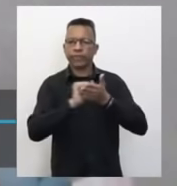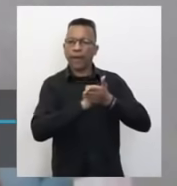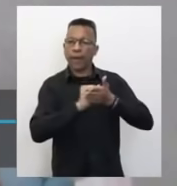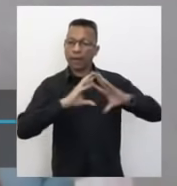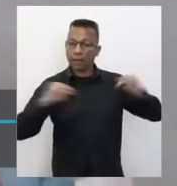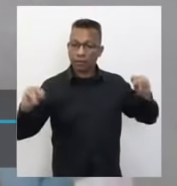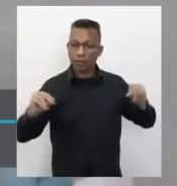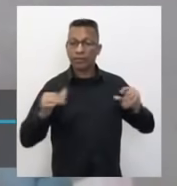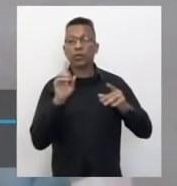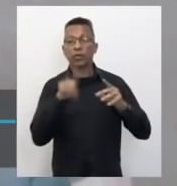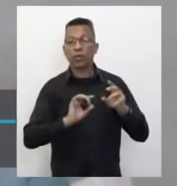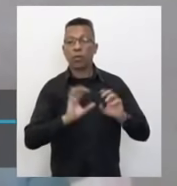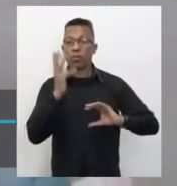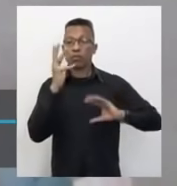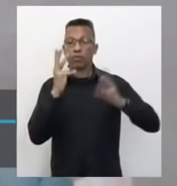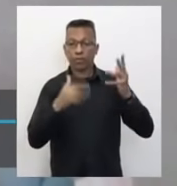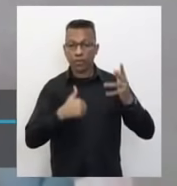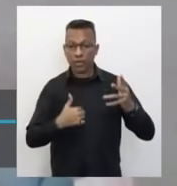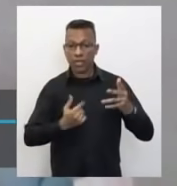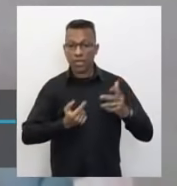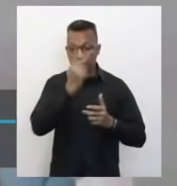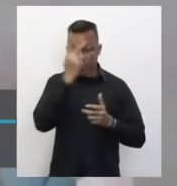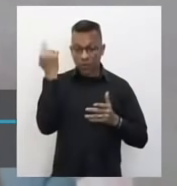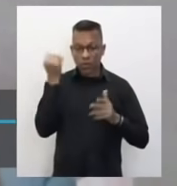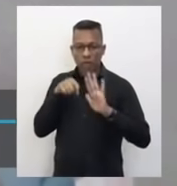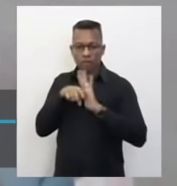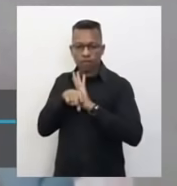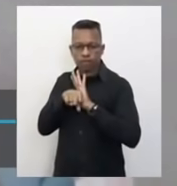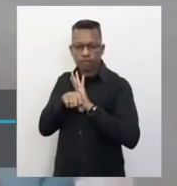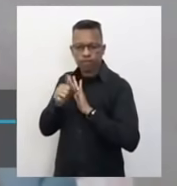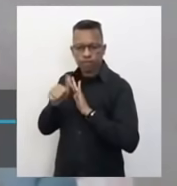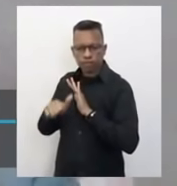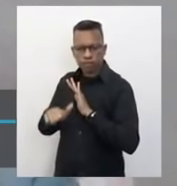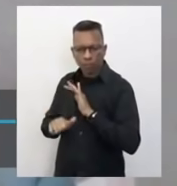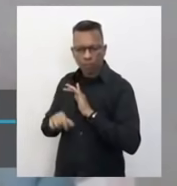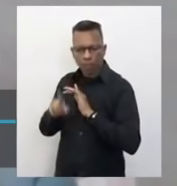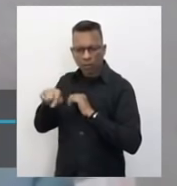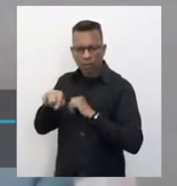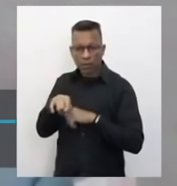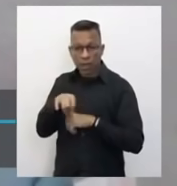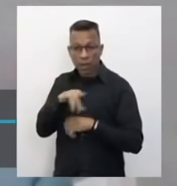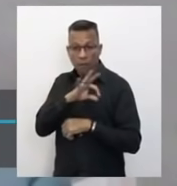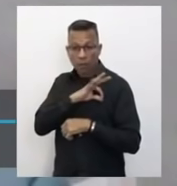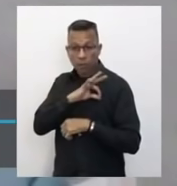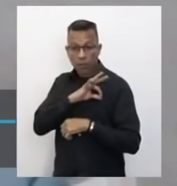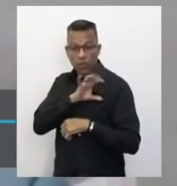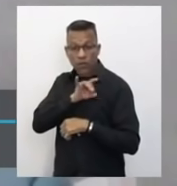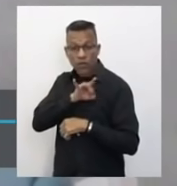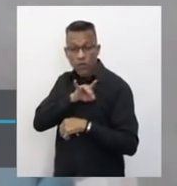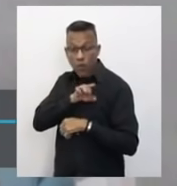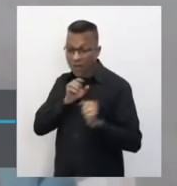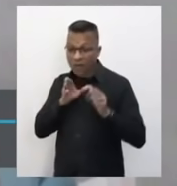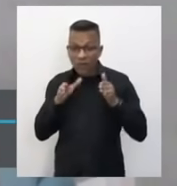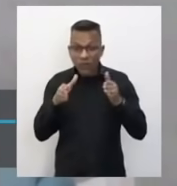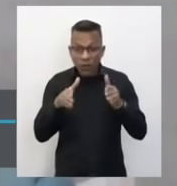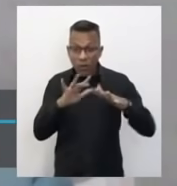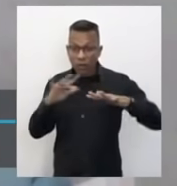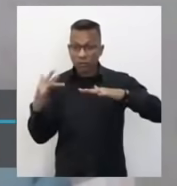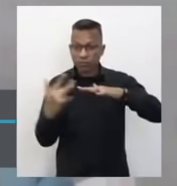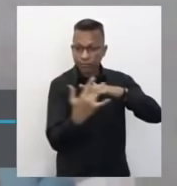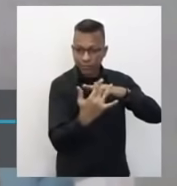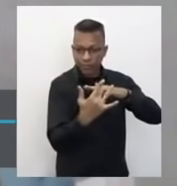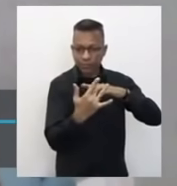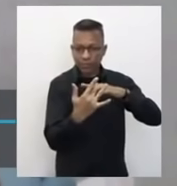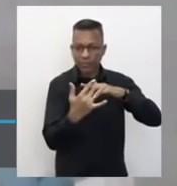isso tudo acontece, essas pessoas são investigadas. E nós temos uma polícia que investiga somente casos que acontecem nas redes